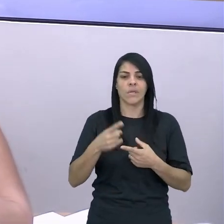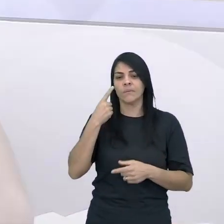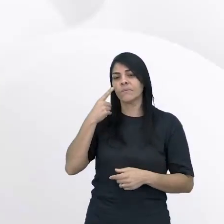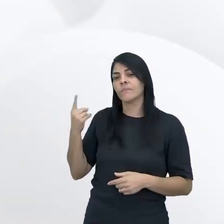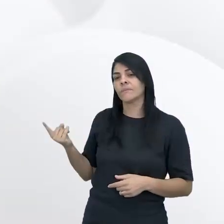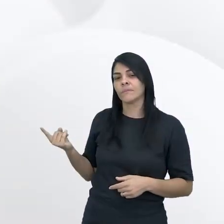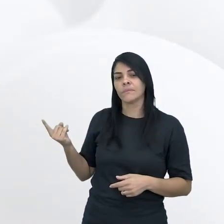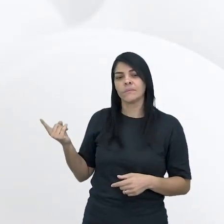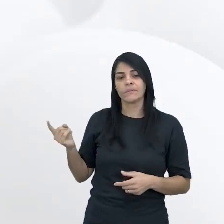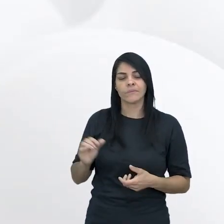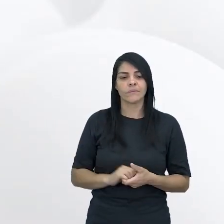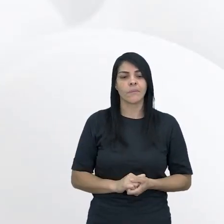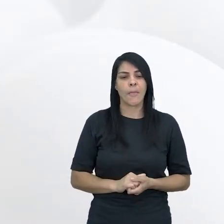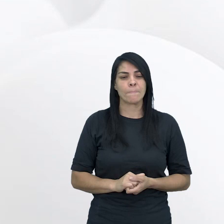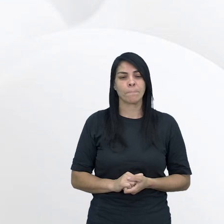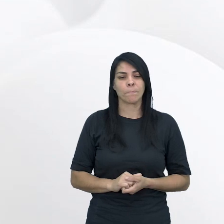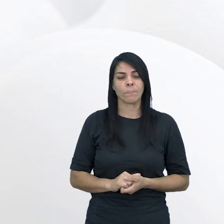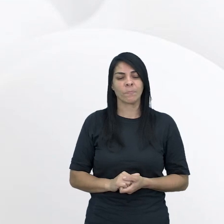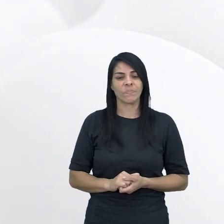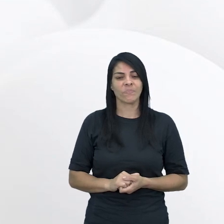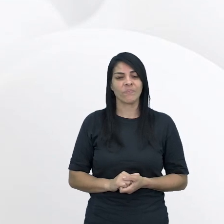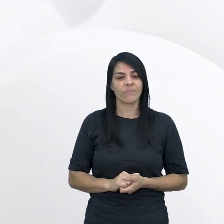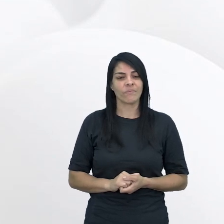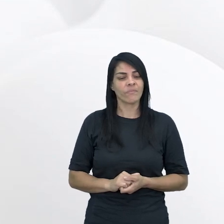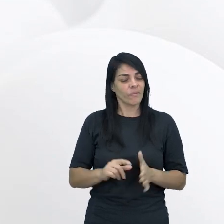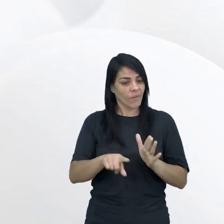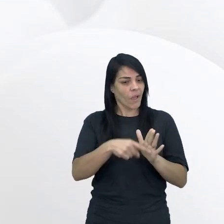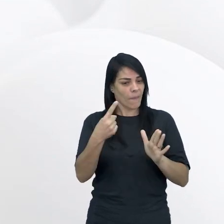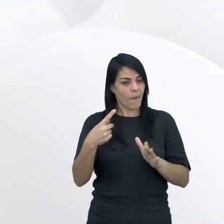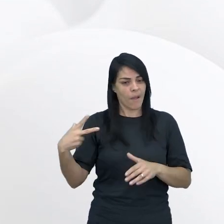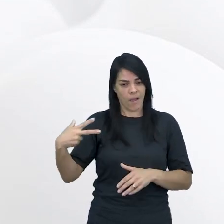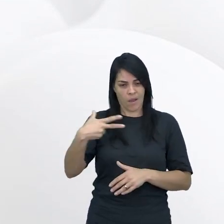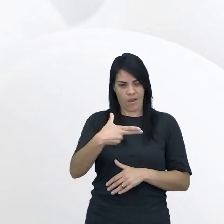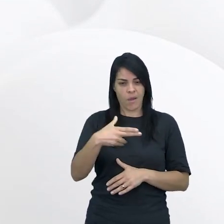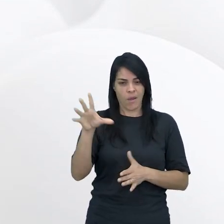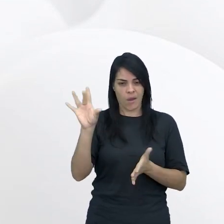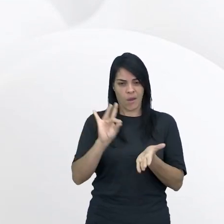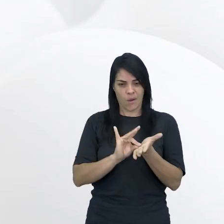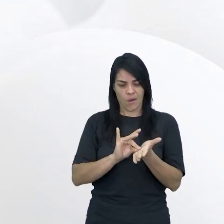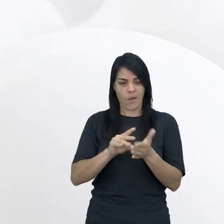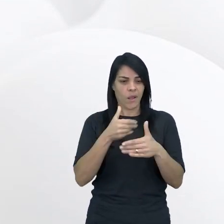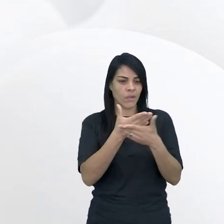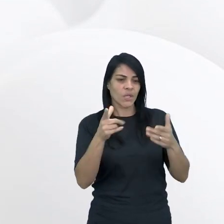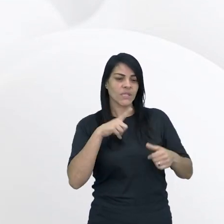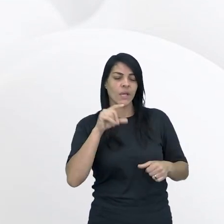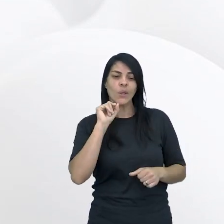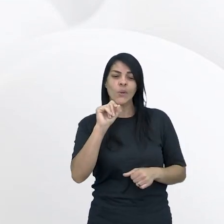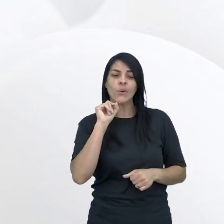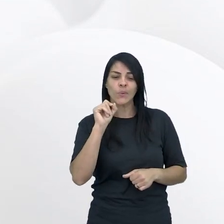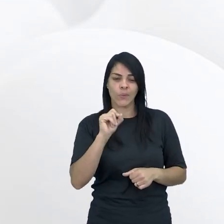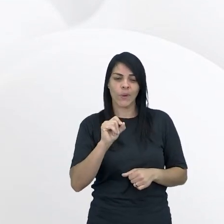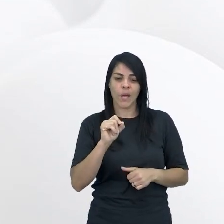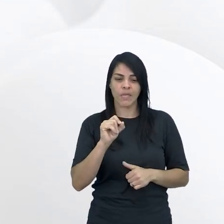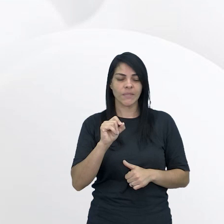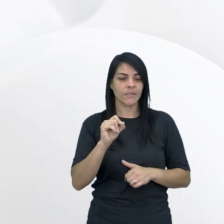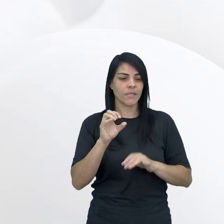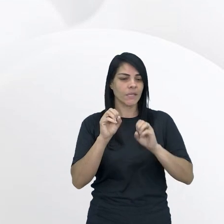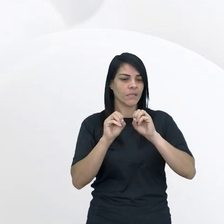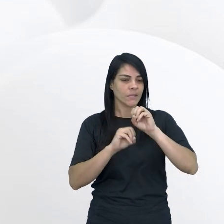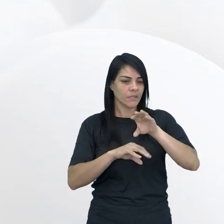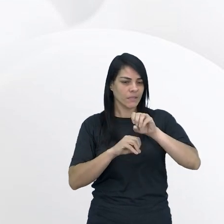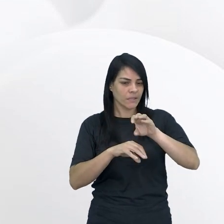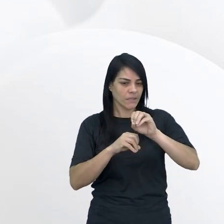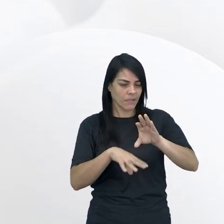por favor, Oráculo. Né? Essa primeira do recorte e cole, a gente tem ali as instruções